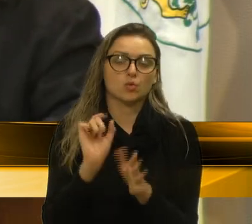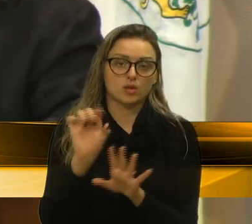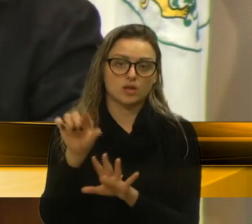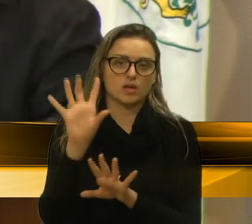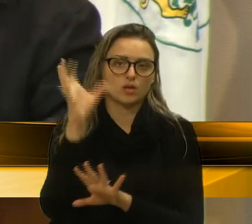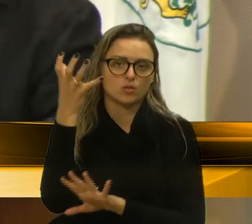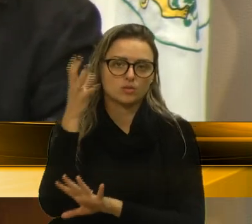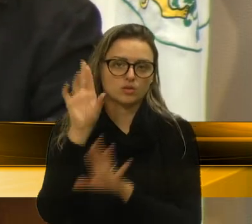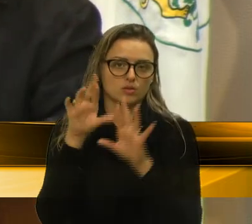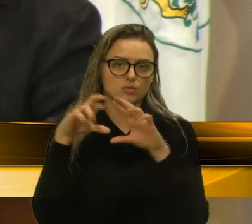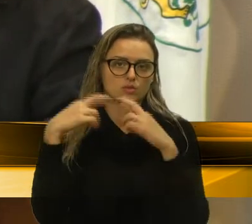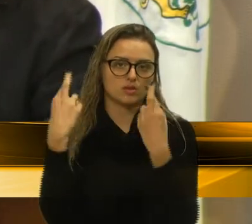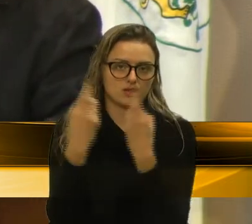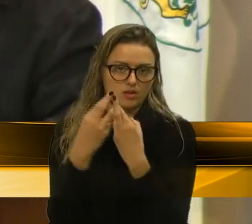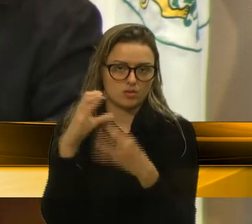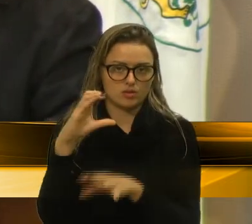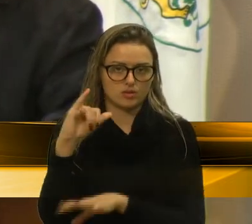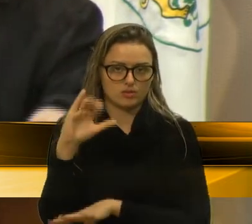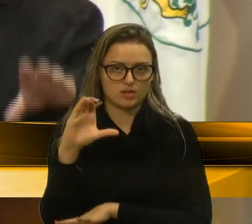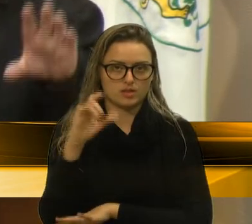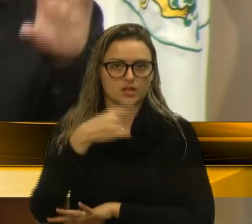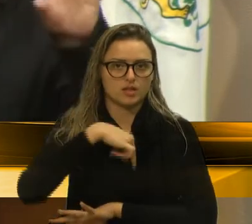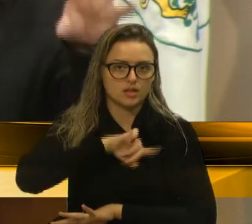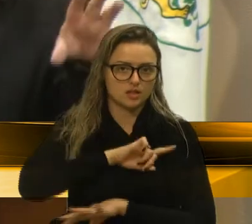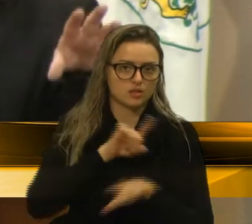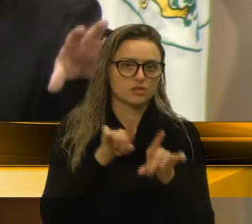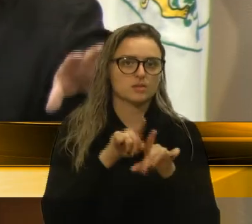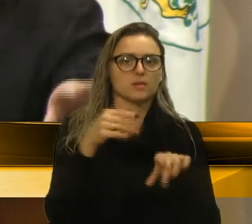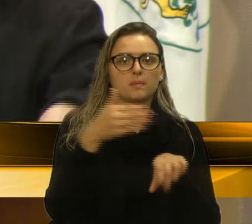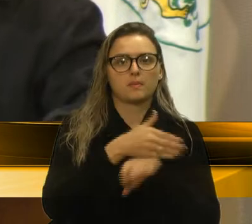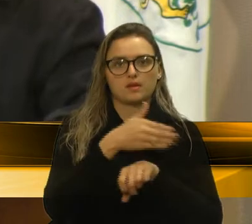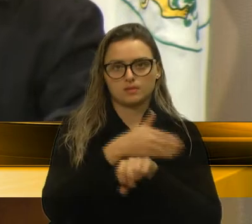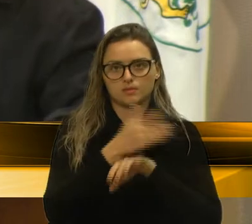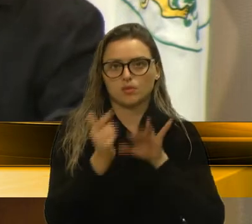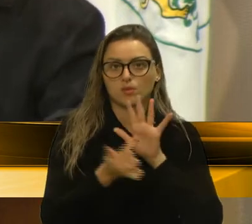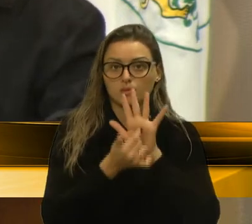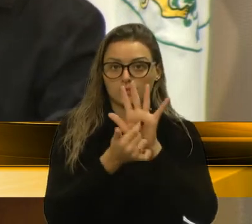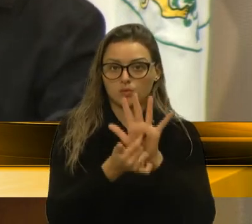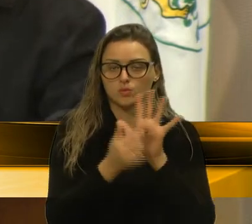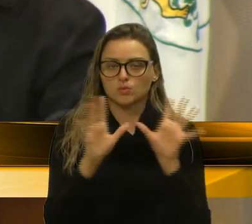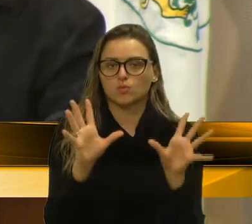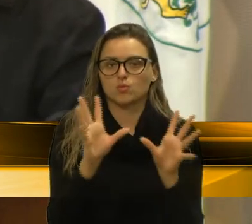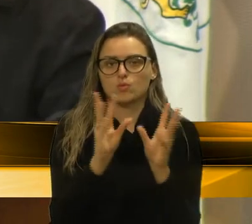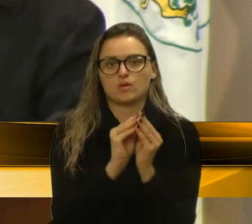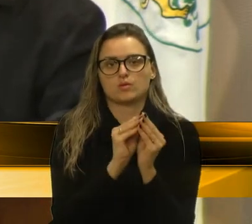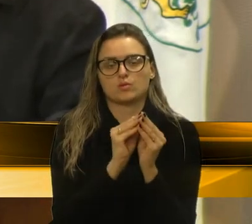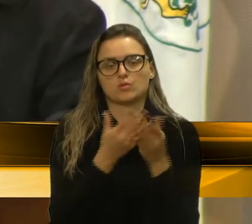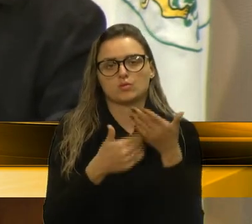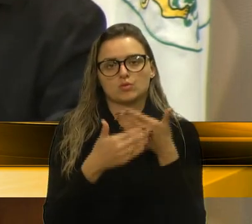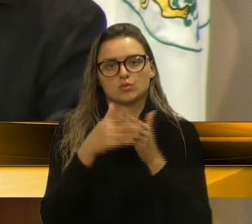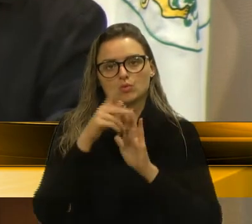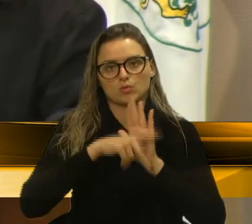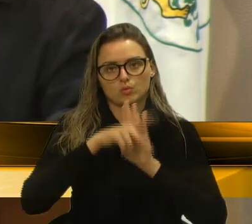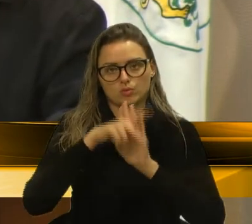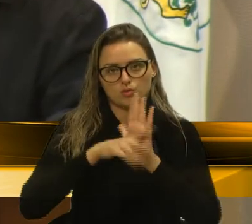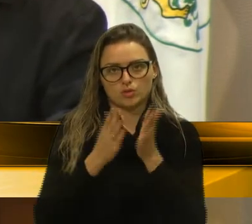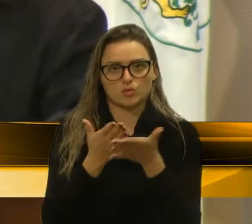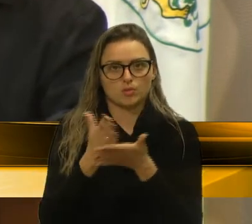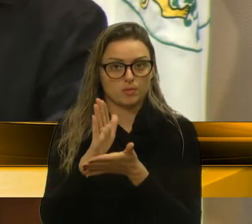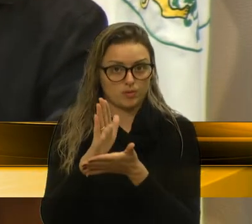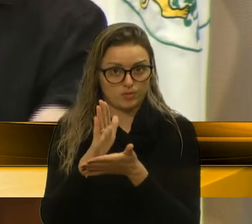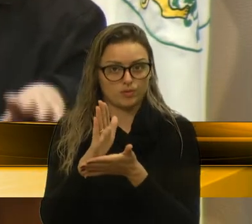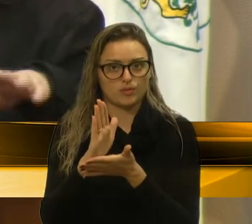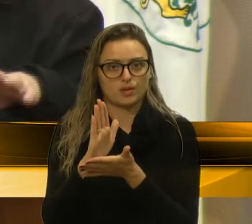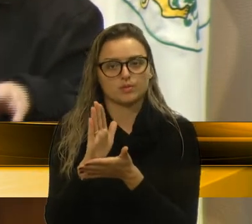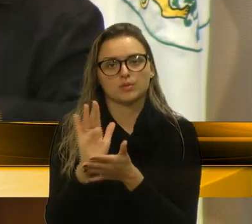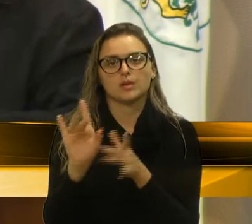na SIC, onde estivemos lá colocando um resumo do projeto aprovado, especialmente